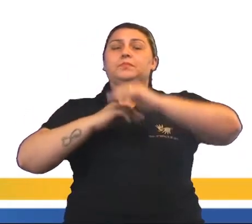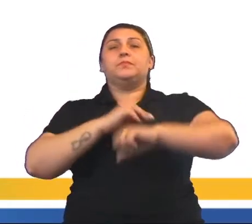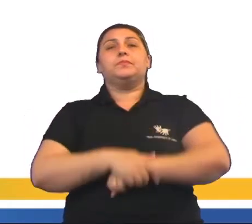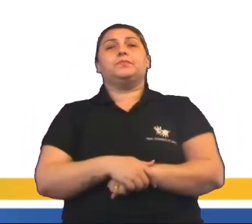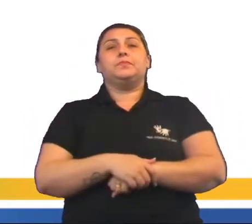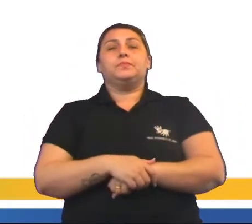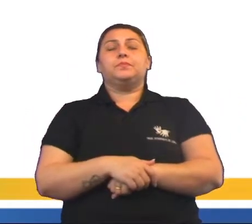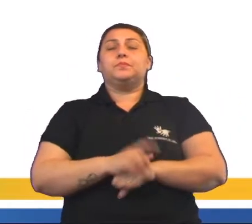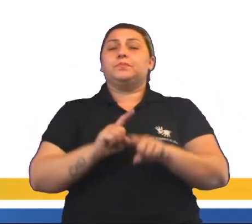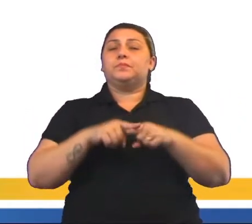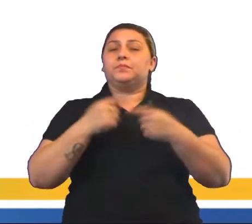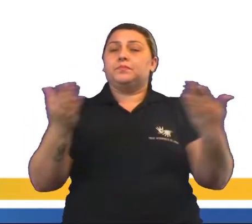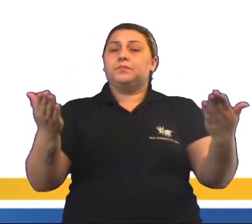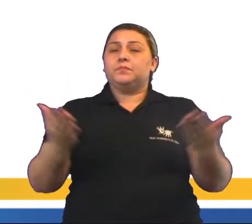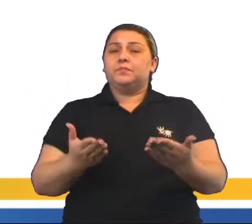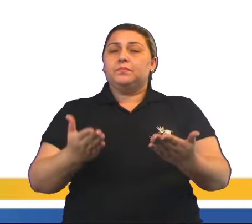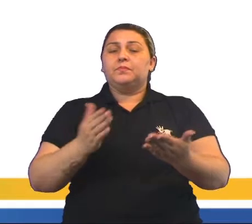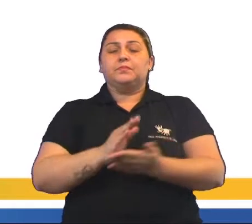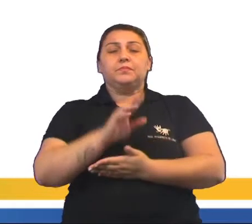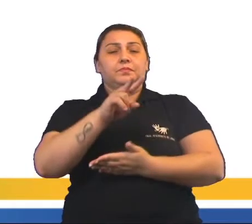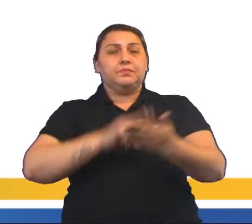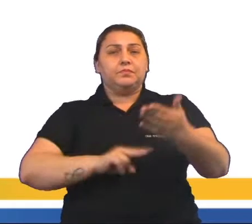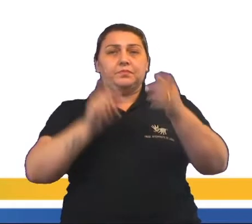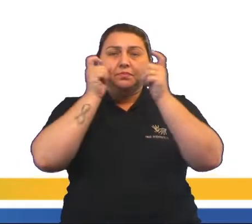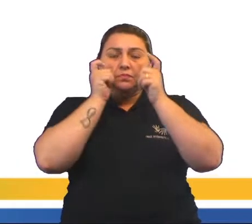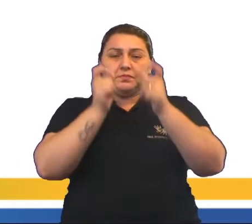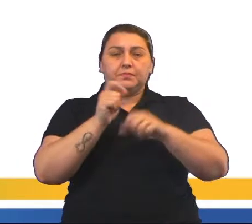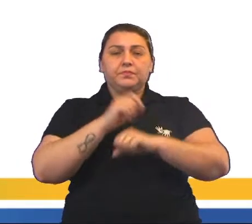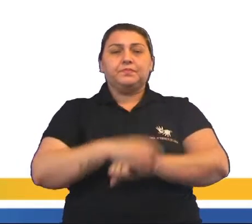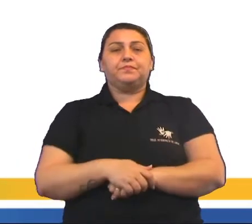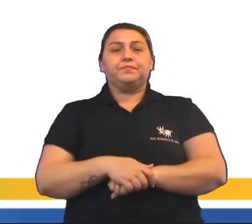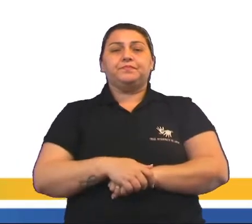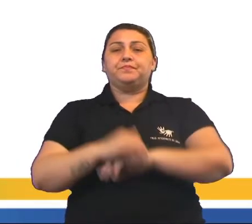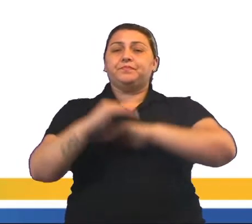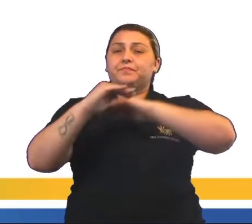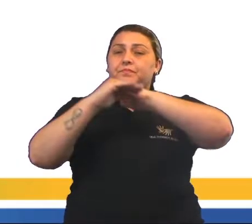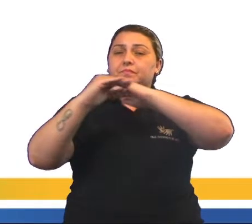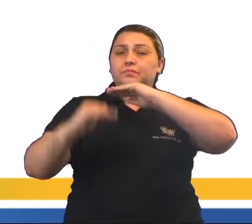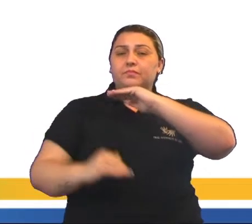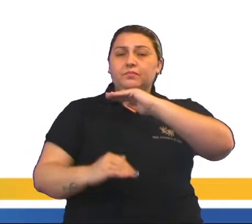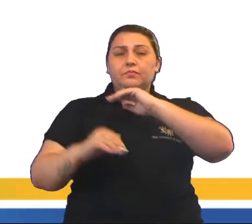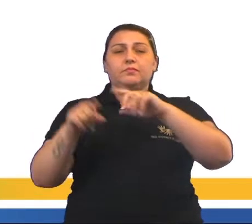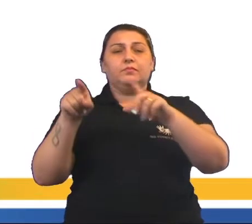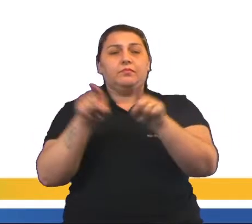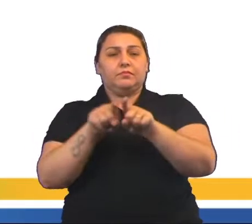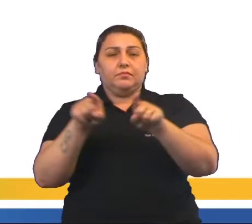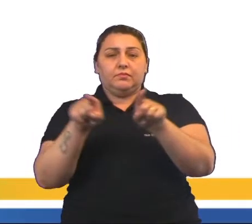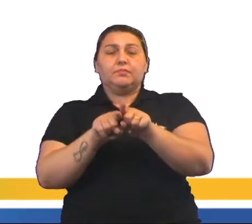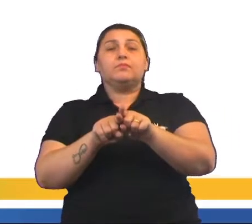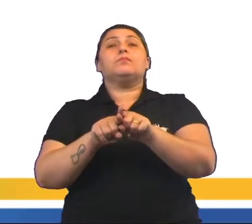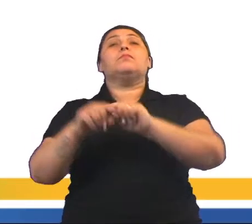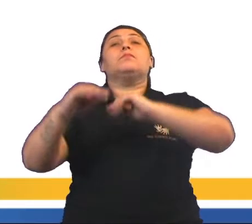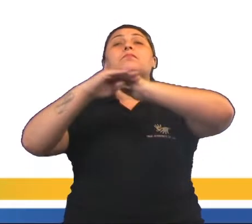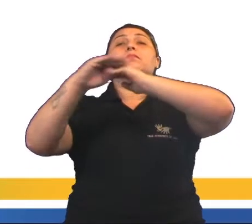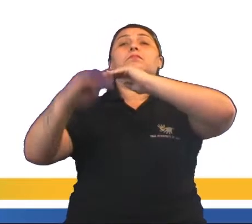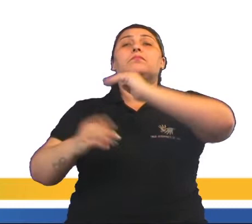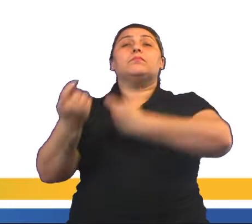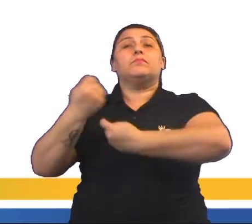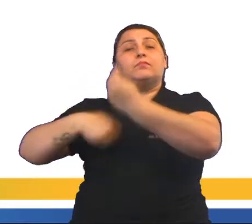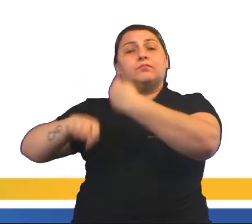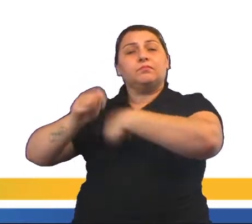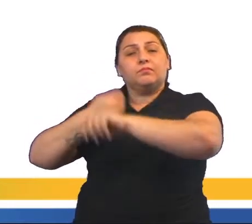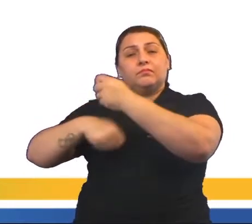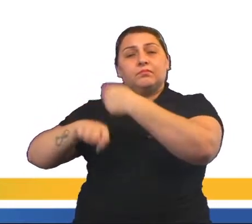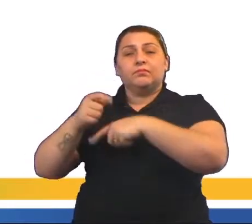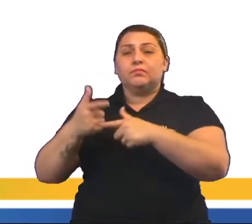social. Mas vamos acompanhar agora a leitura com bastante atenção. A desigualdade social,